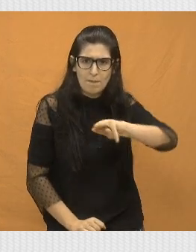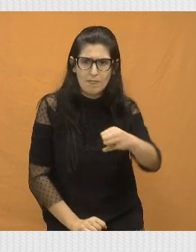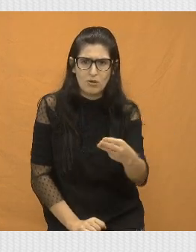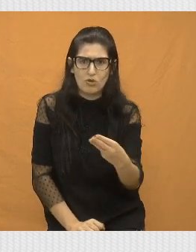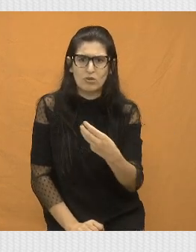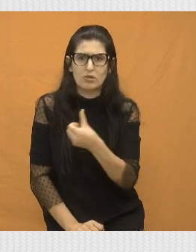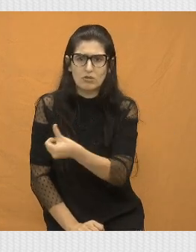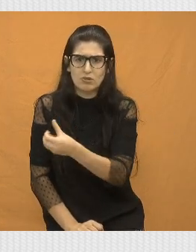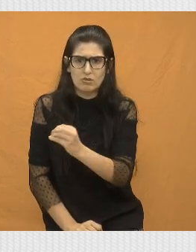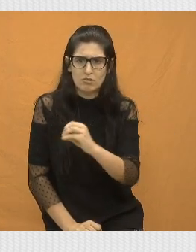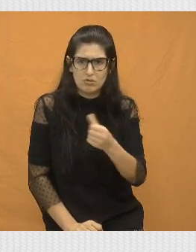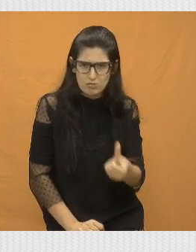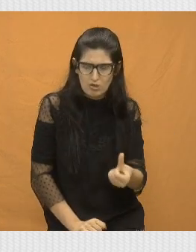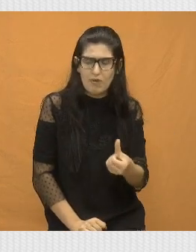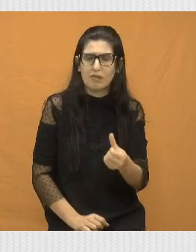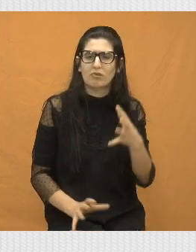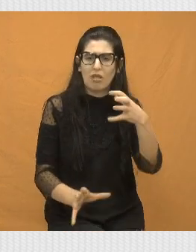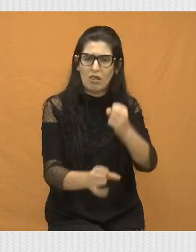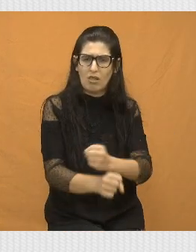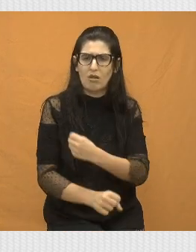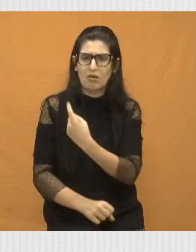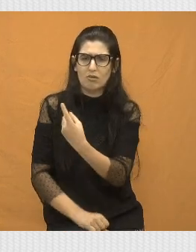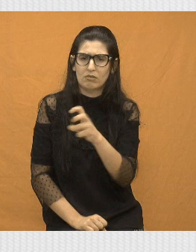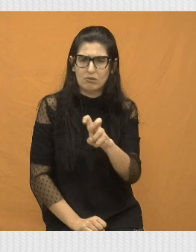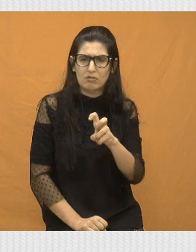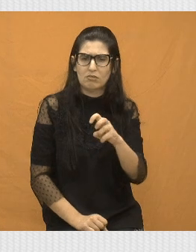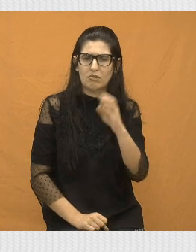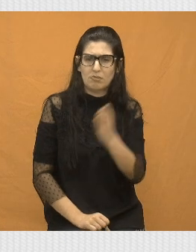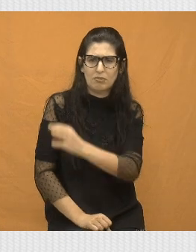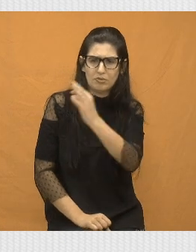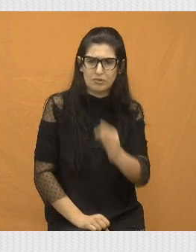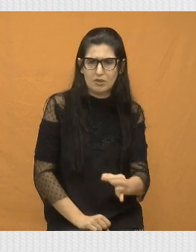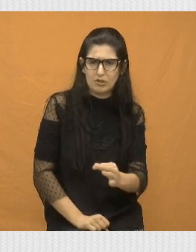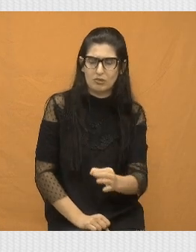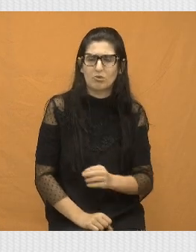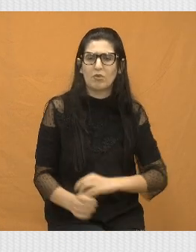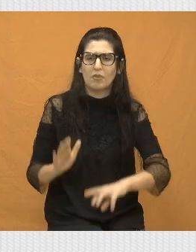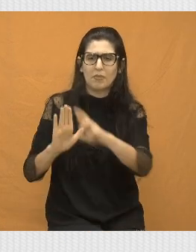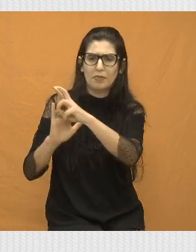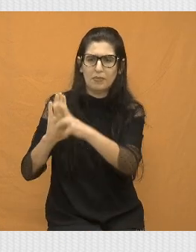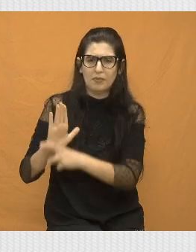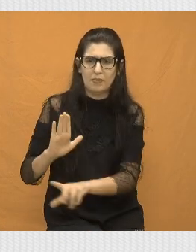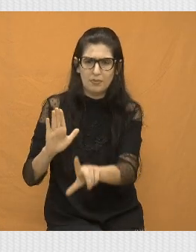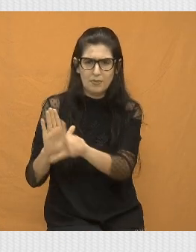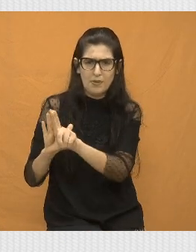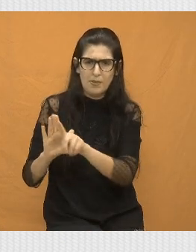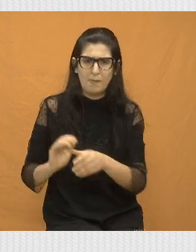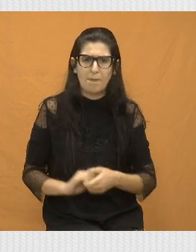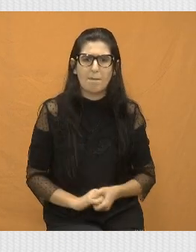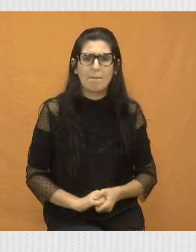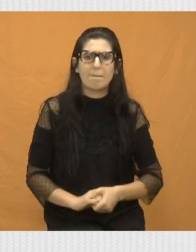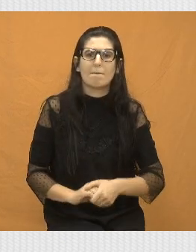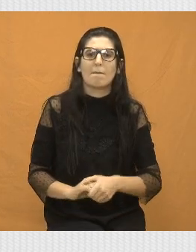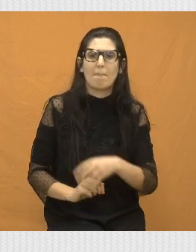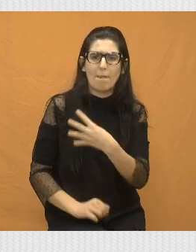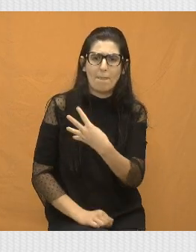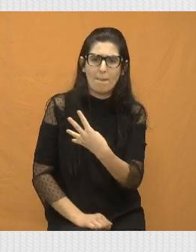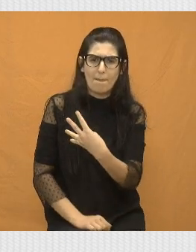31.606.000, totalizando 15%, essa é pela legislação, e teve uma aplicação em torno de